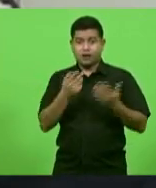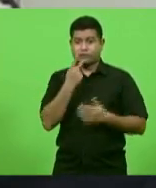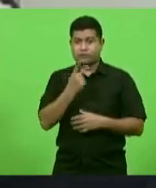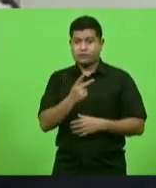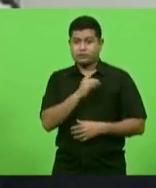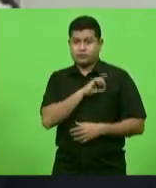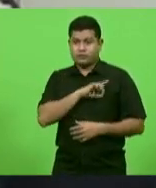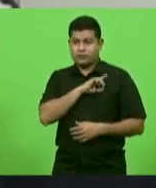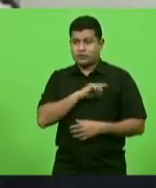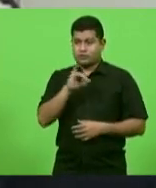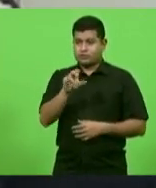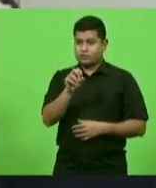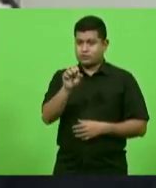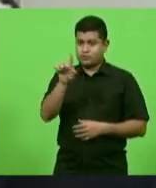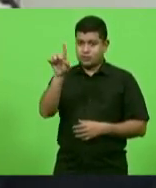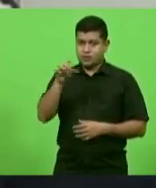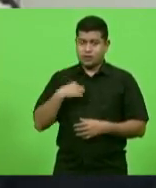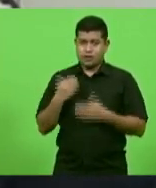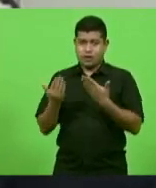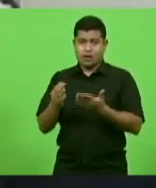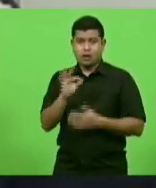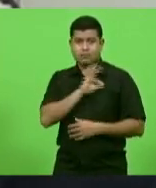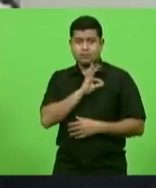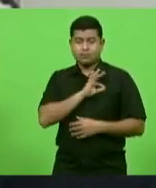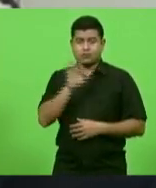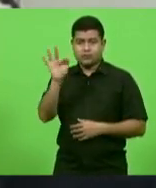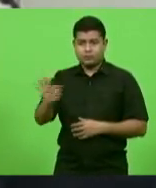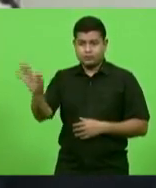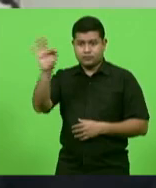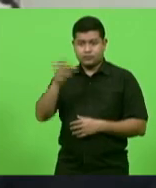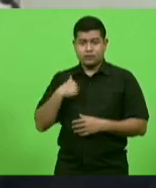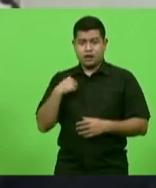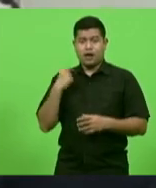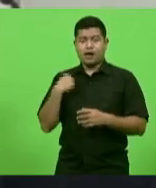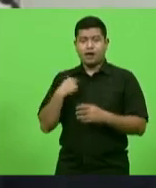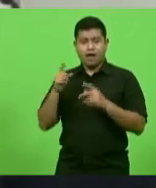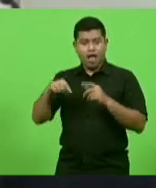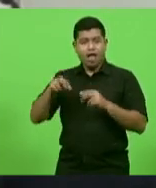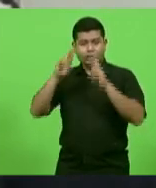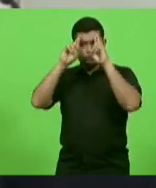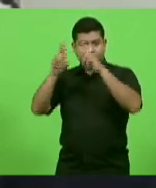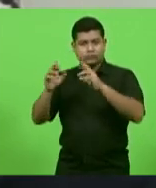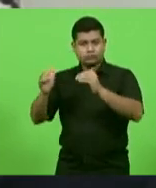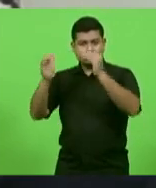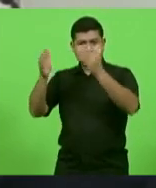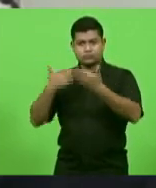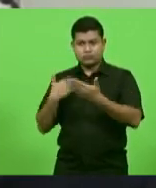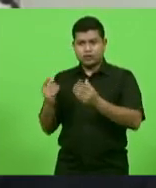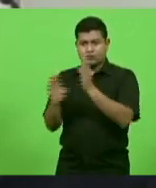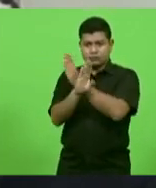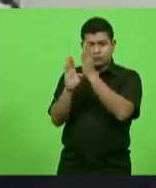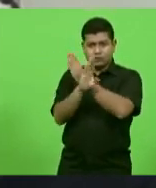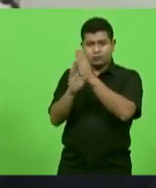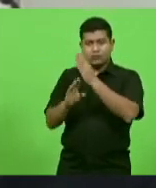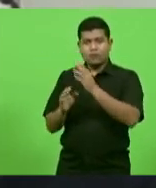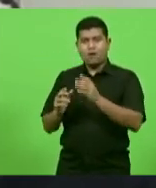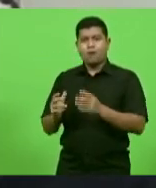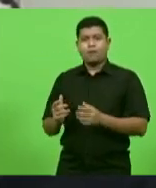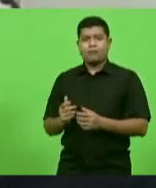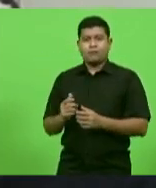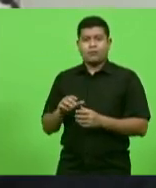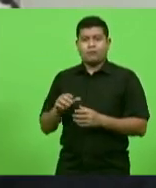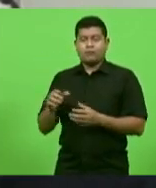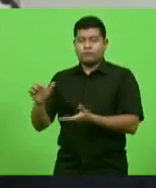Morais a polícia federal que é um órgão técnico respeitado investigou a impressão de documentos e fez uma declaração